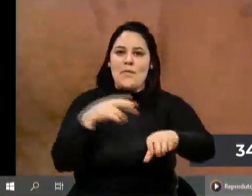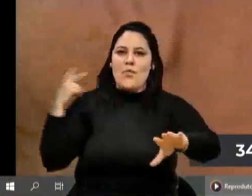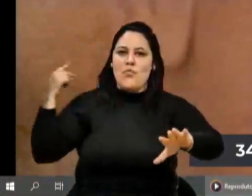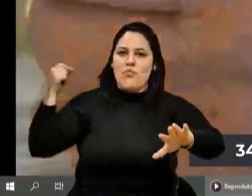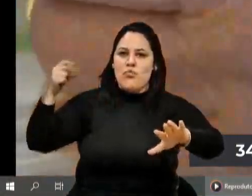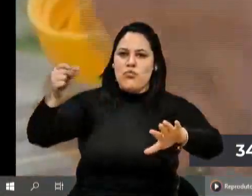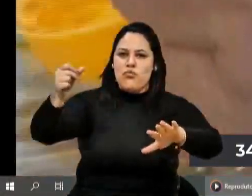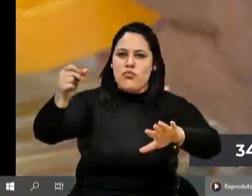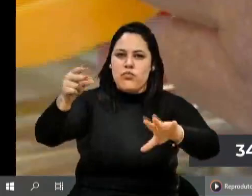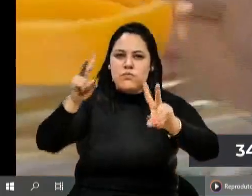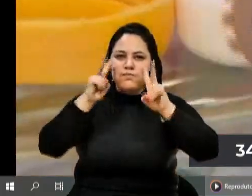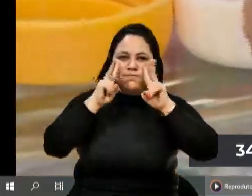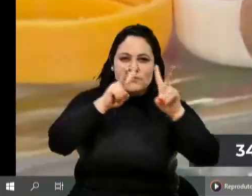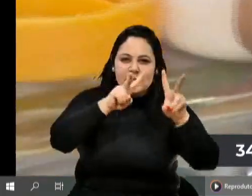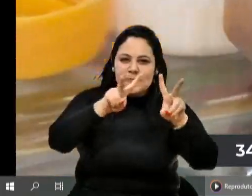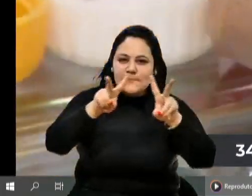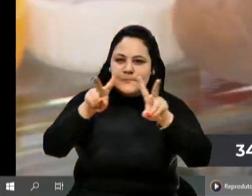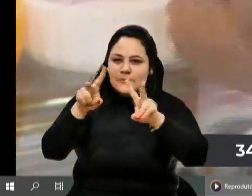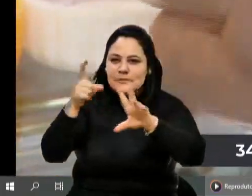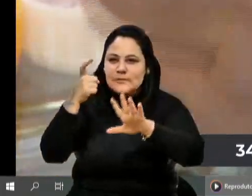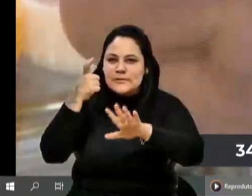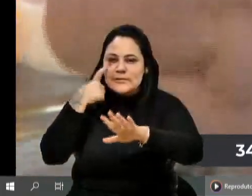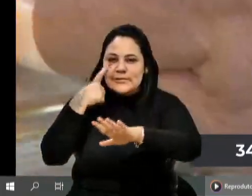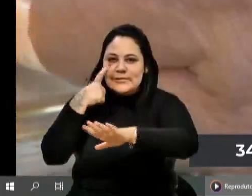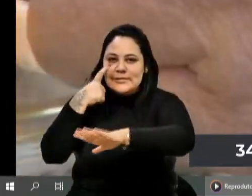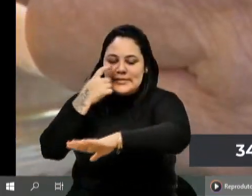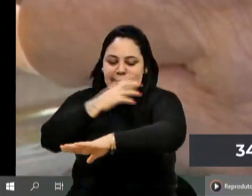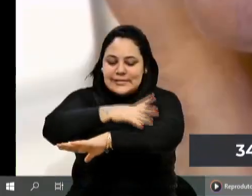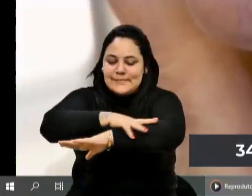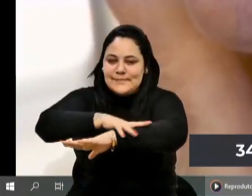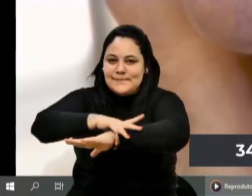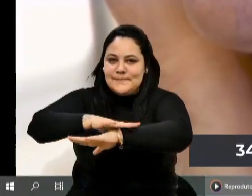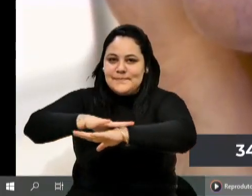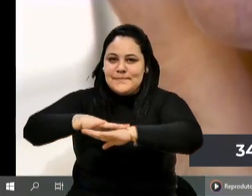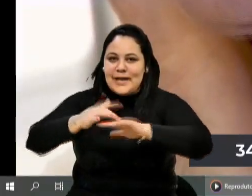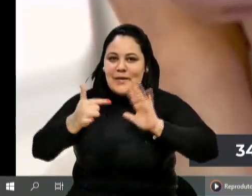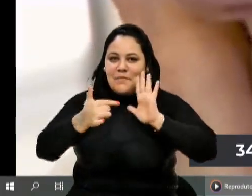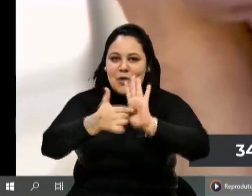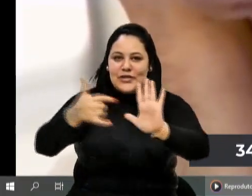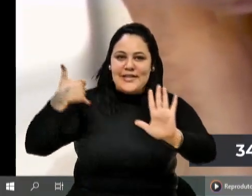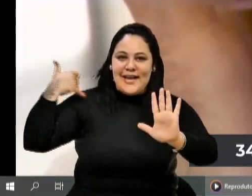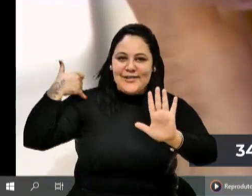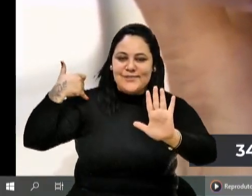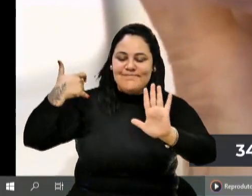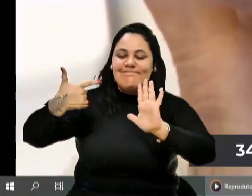nas marcas que registram a pele, a vida mostra que sim, ela passa.